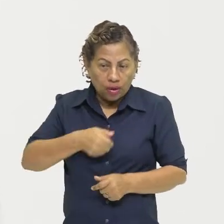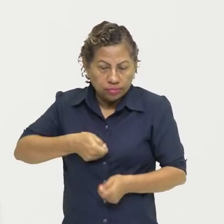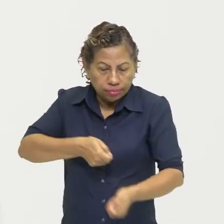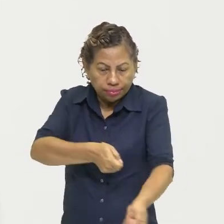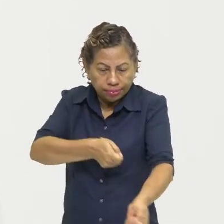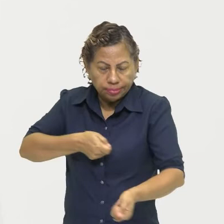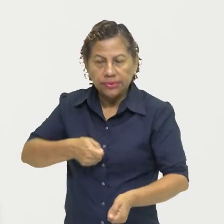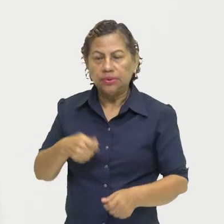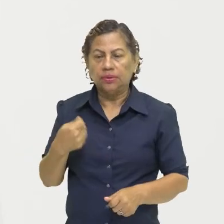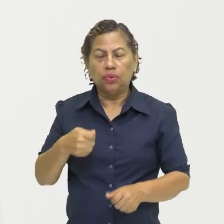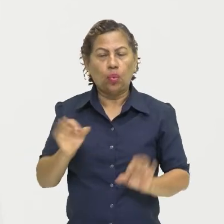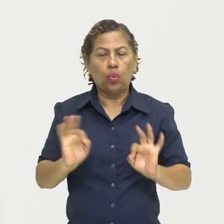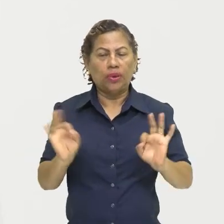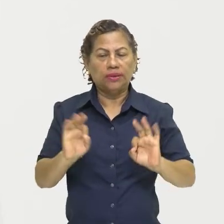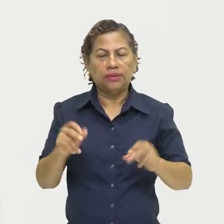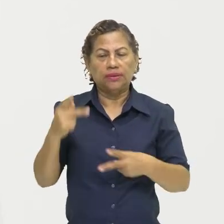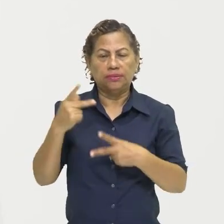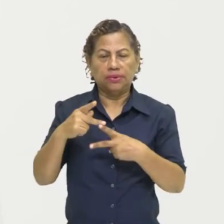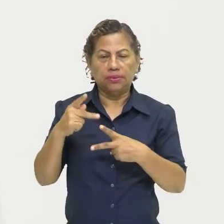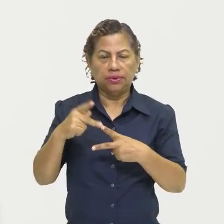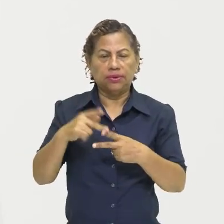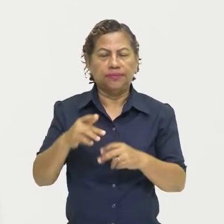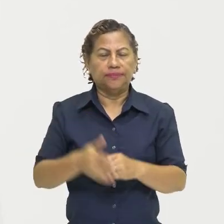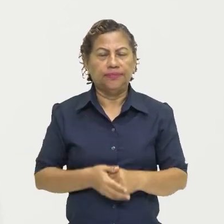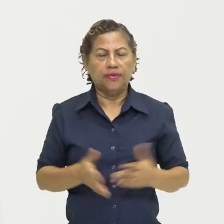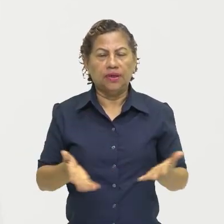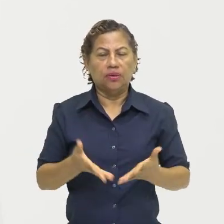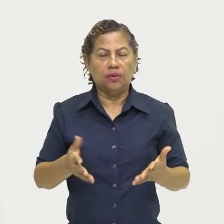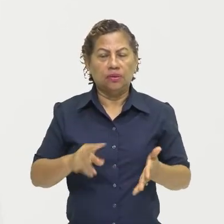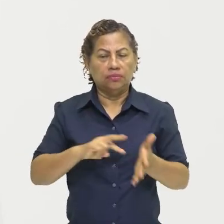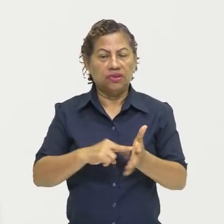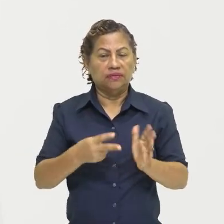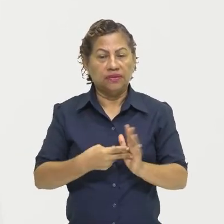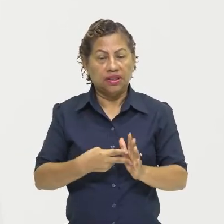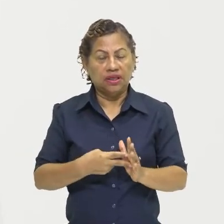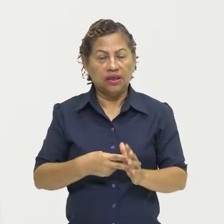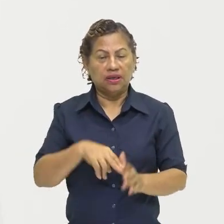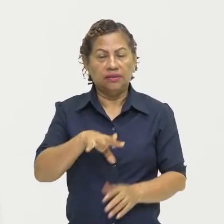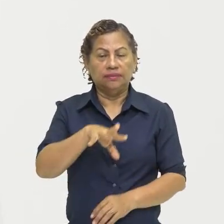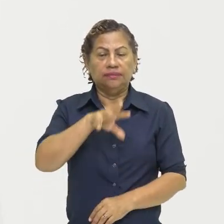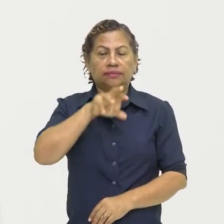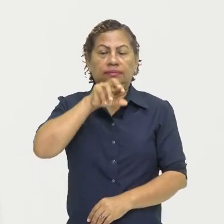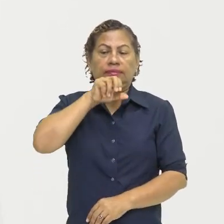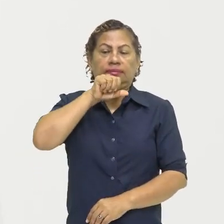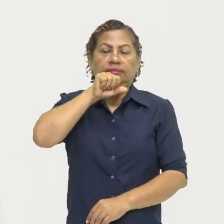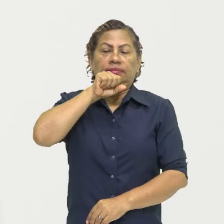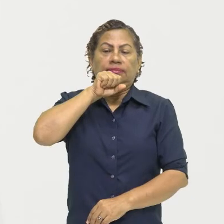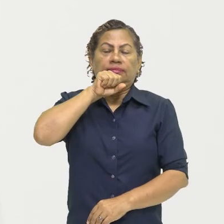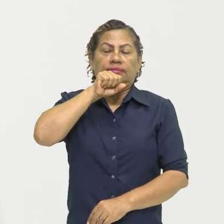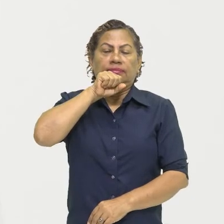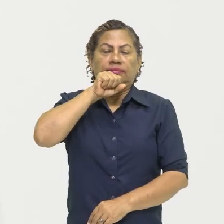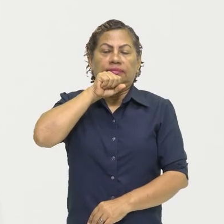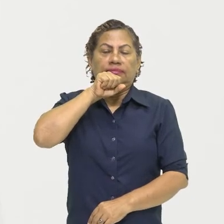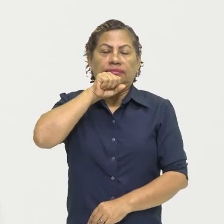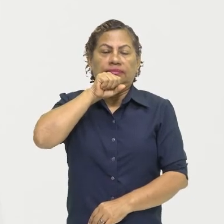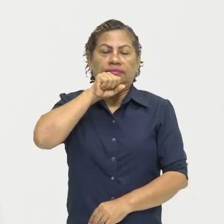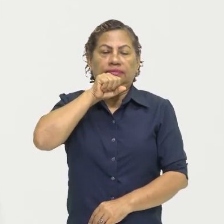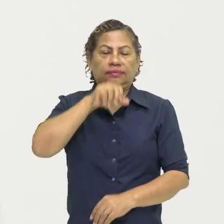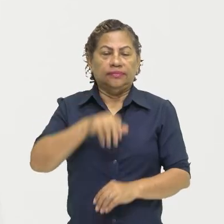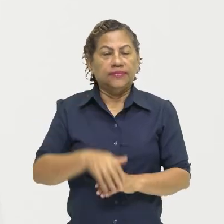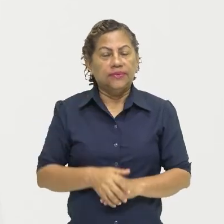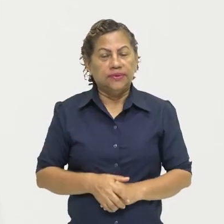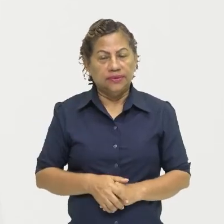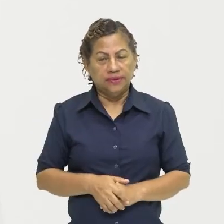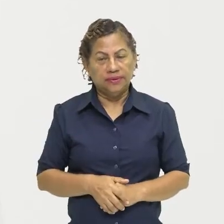preposição. Agora, no sentido de respirar, também, ó, aspirou o cheiro das rosas. Então, está no sentido